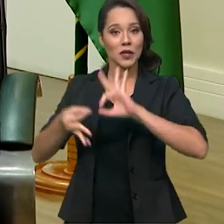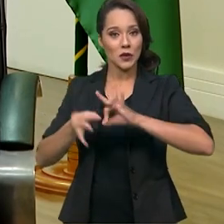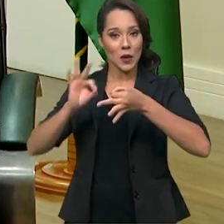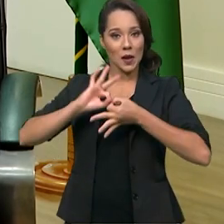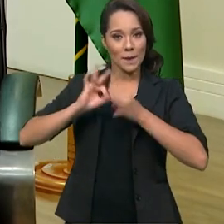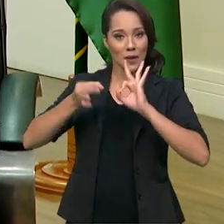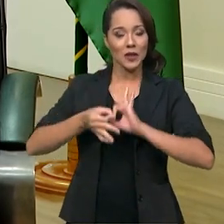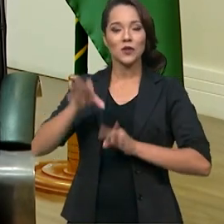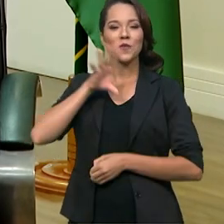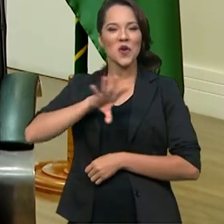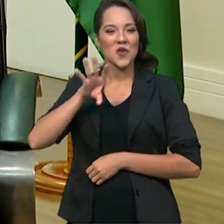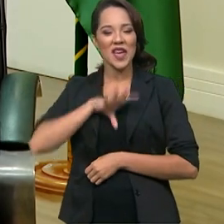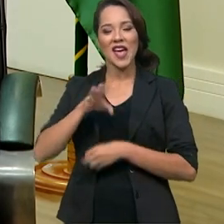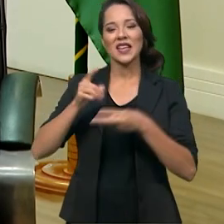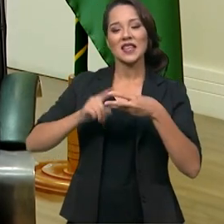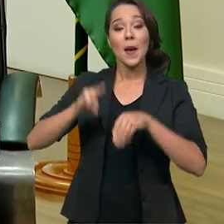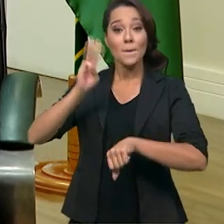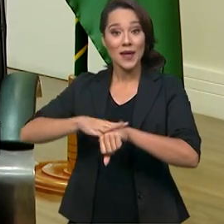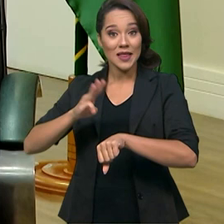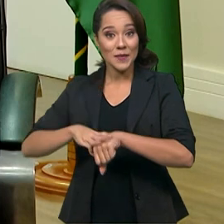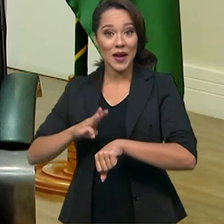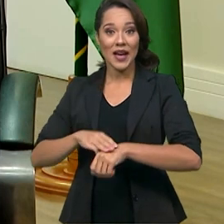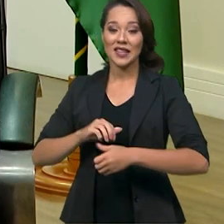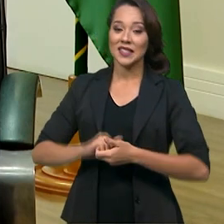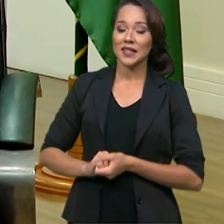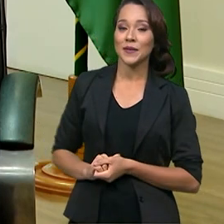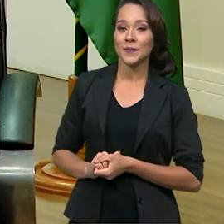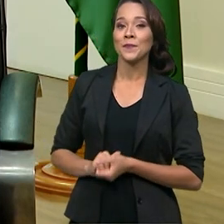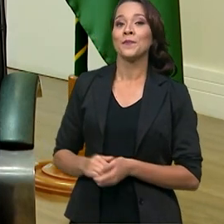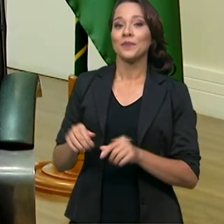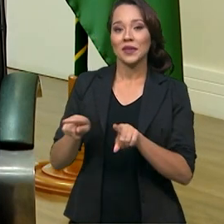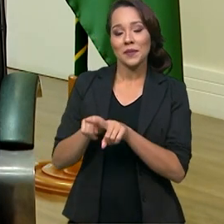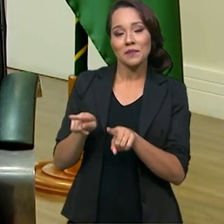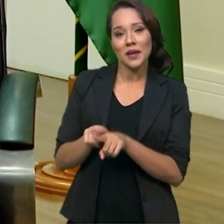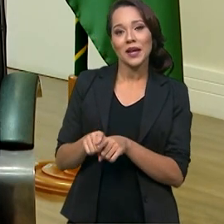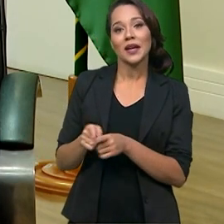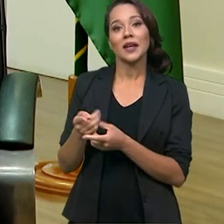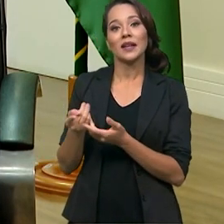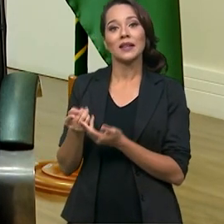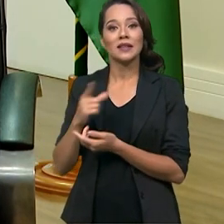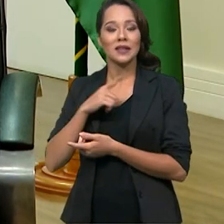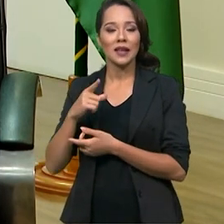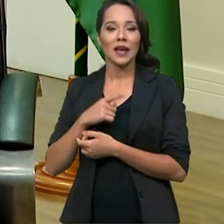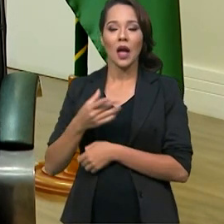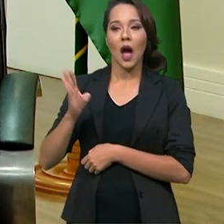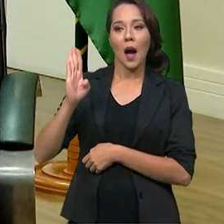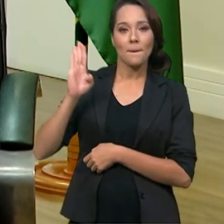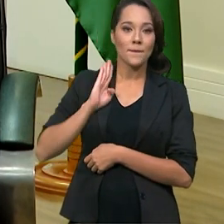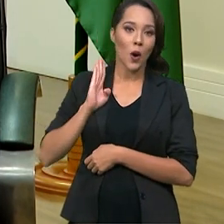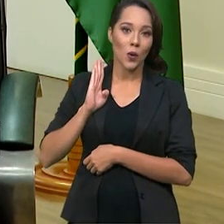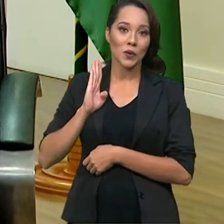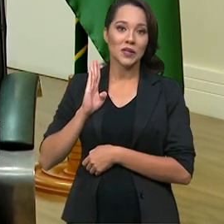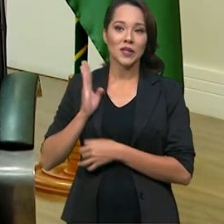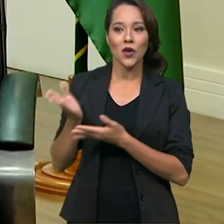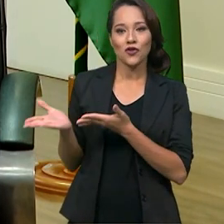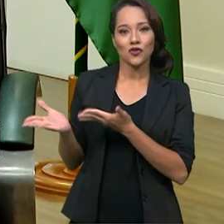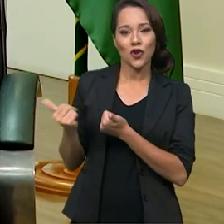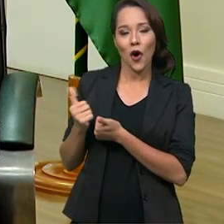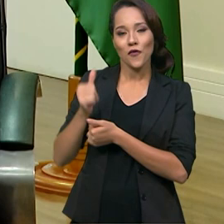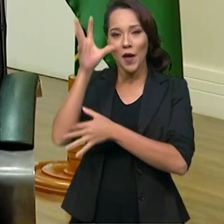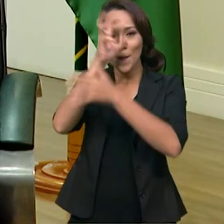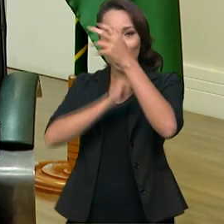de Português e Matemática, com a Bolsa Jovem